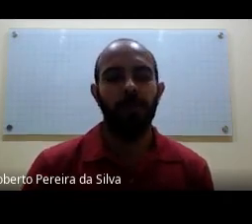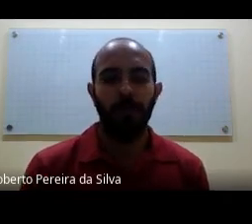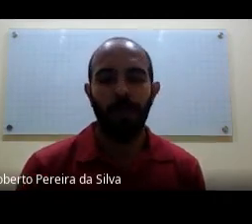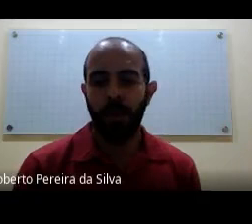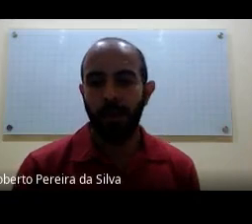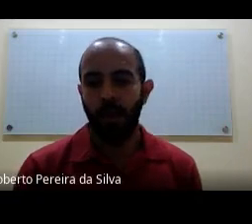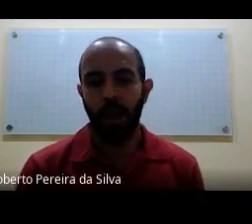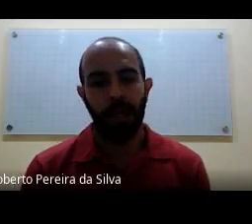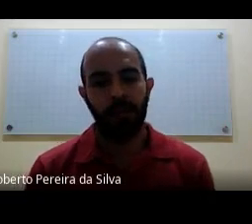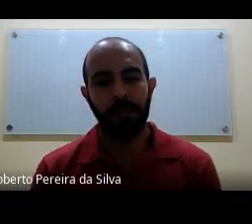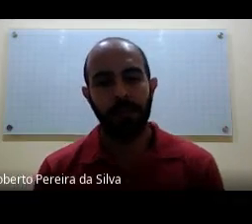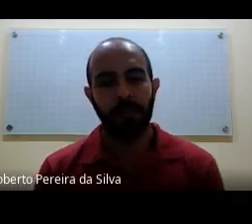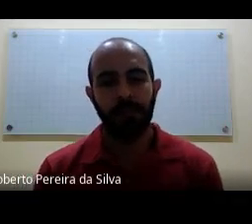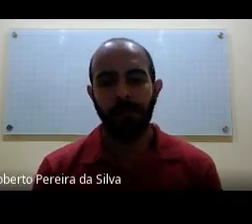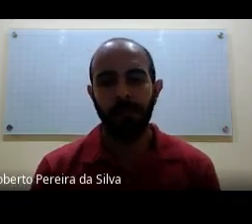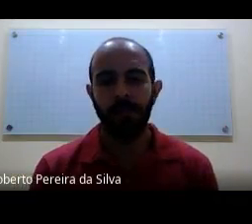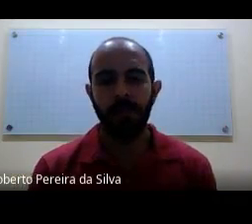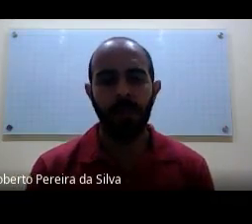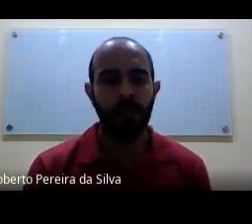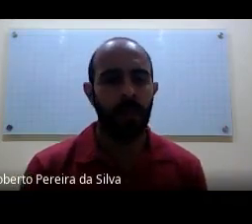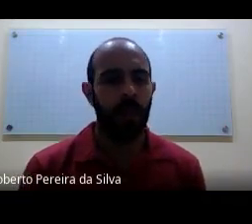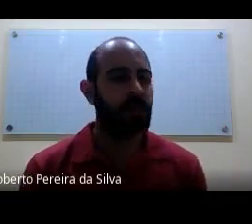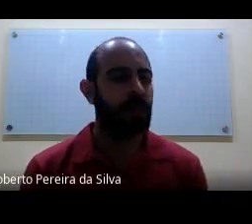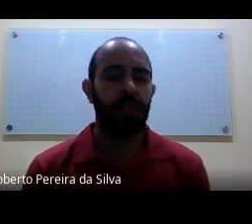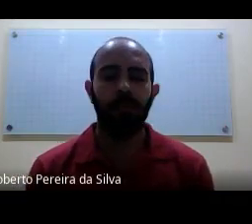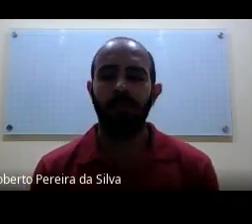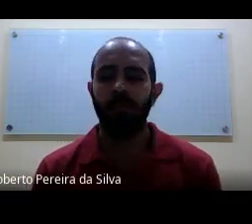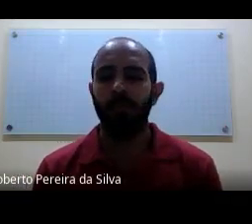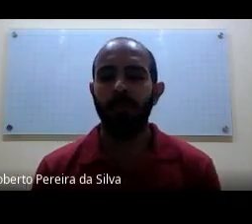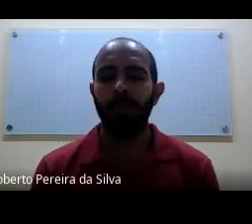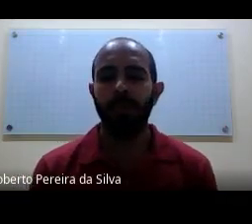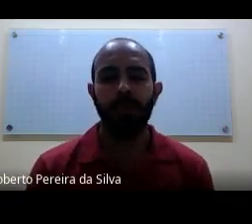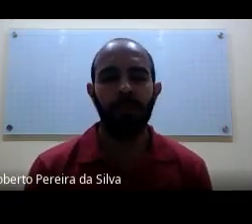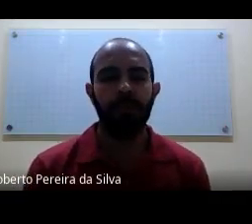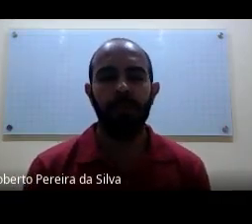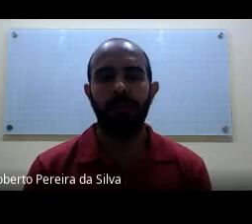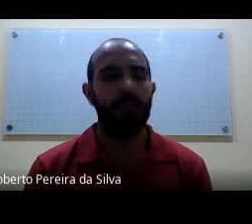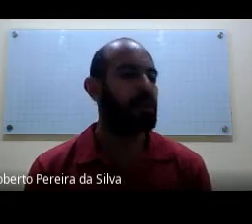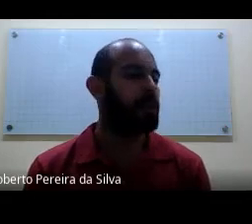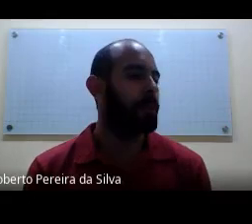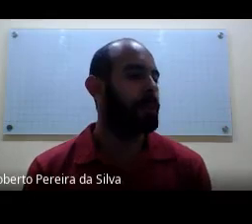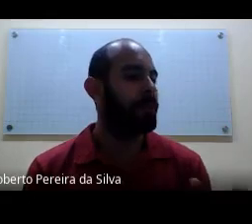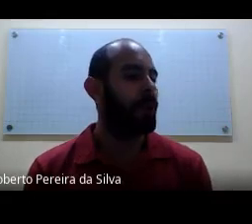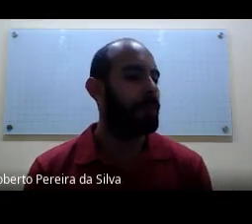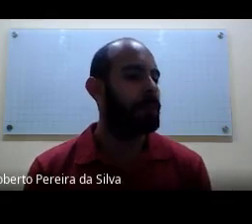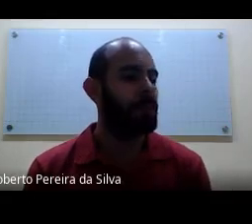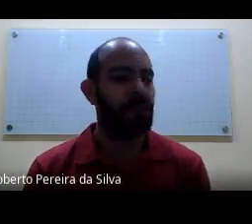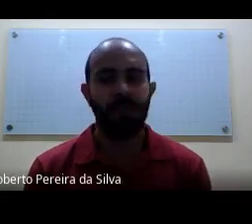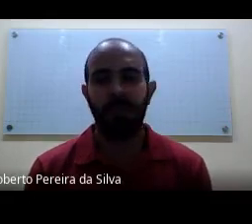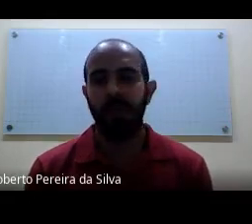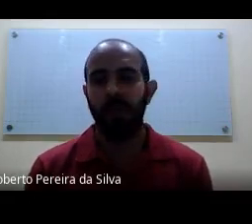sentido horário. Então, esse aqui era o conteúdo que estava faltando aqui para poder falar